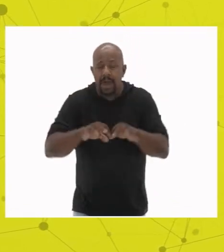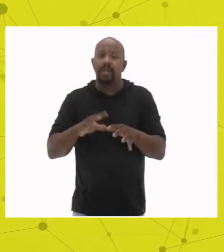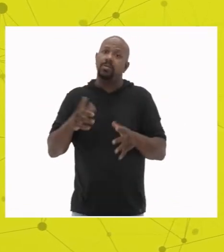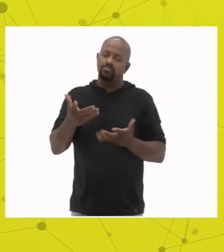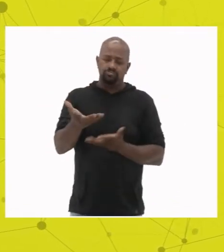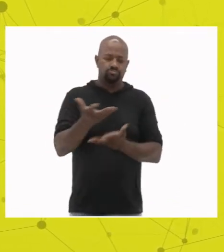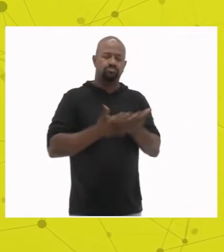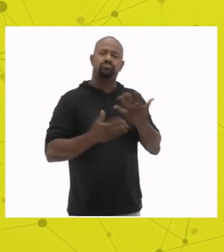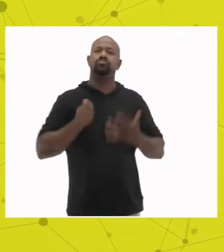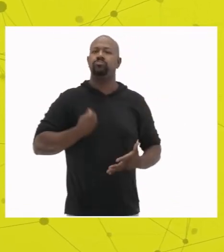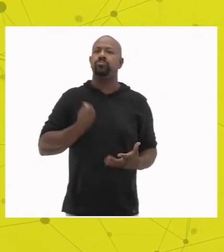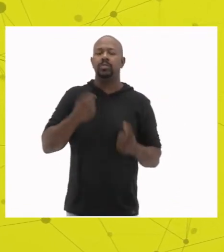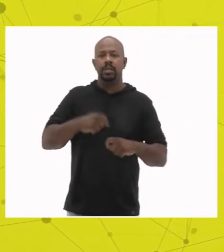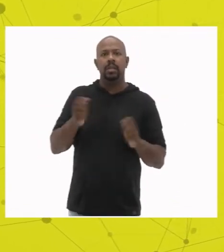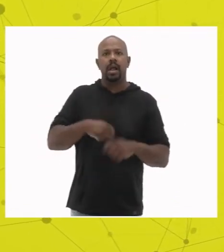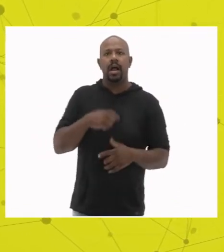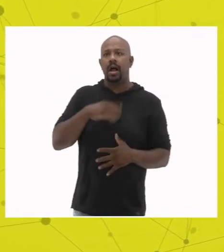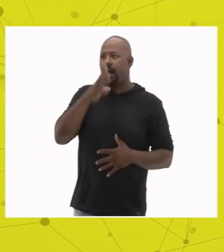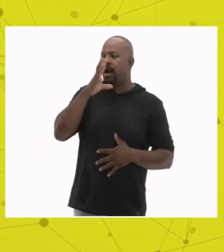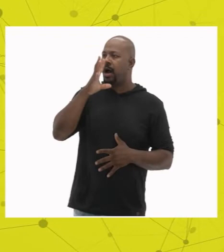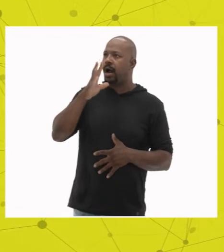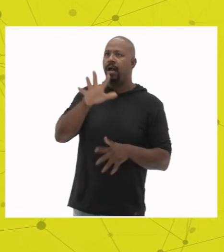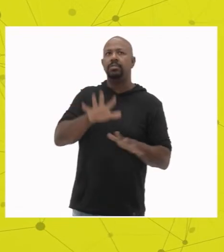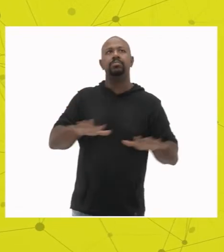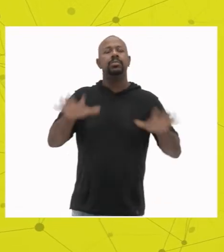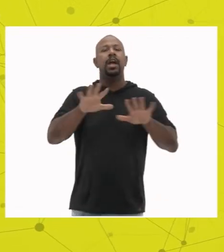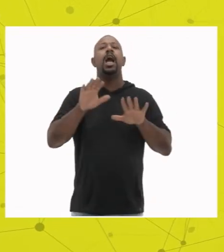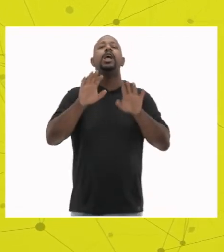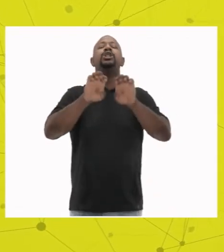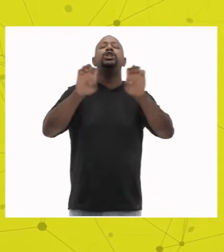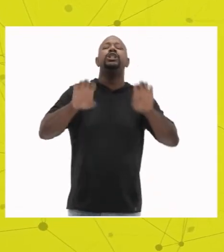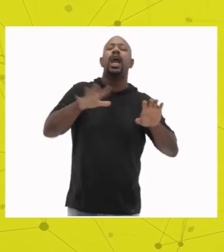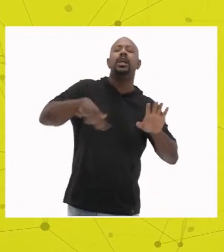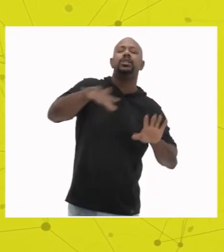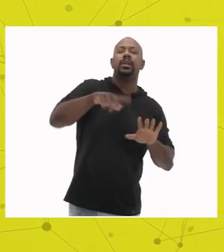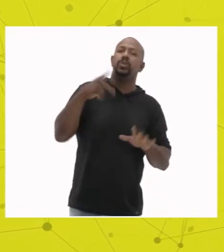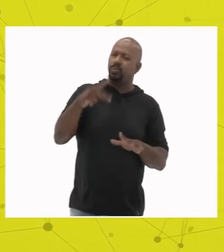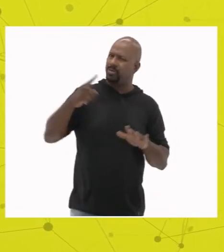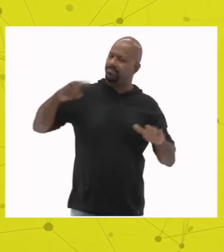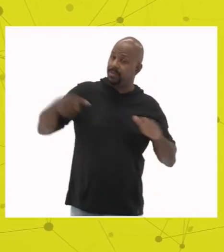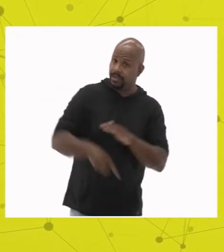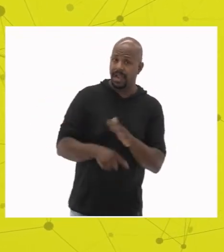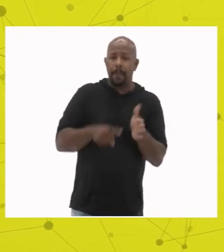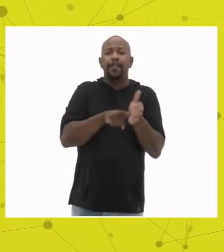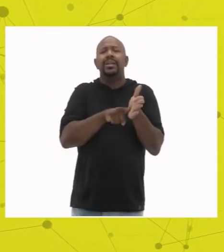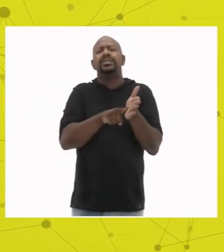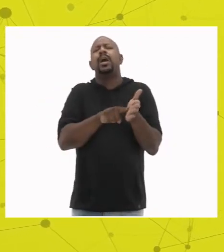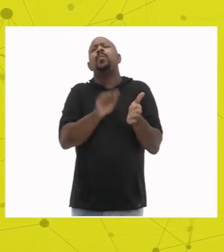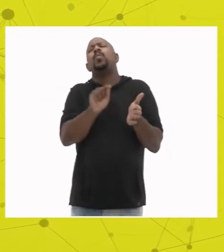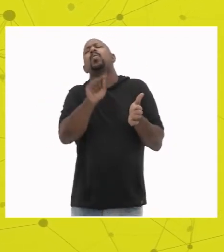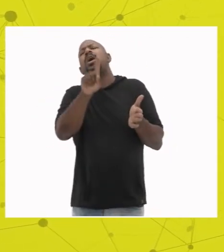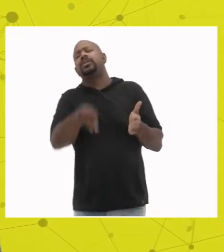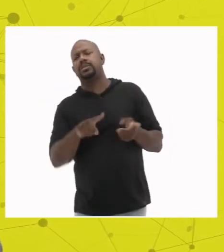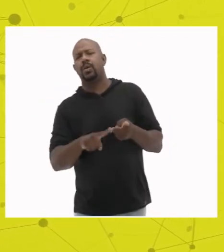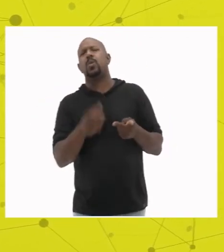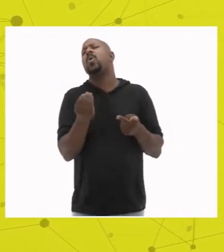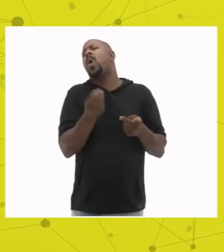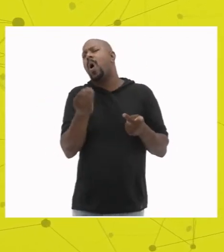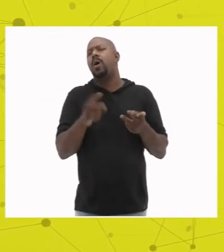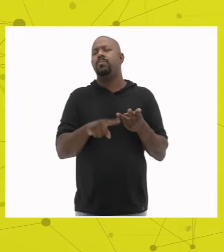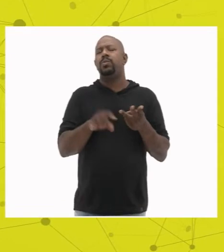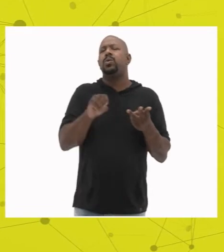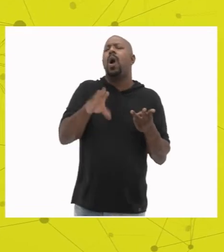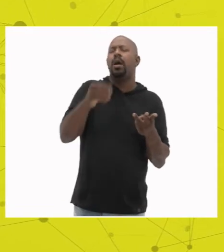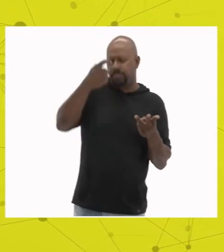dinâmicas e participação determinam a apreciação estética do processo em sua intensidade. Pesquisar quais são, como funcionam